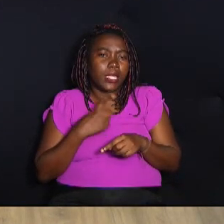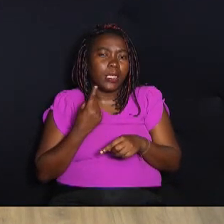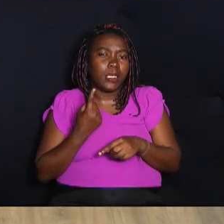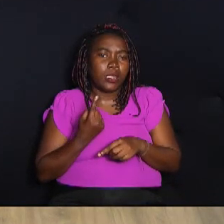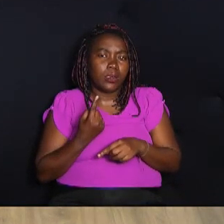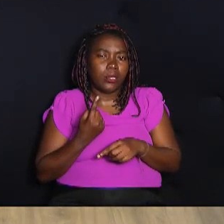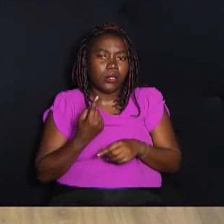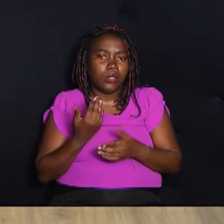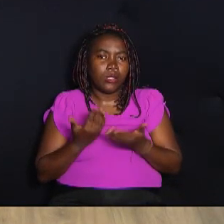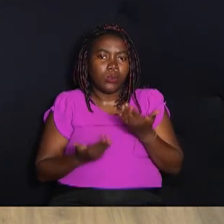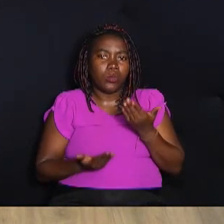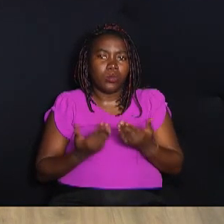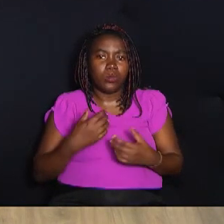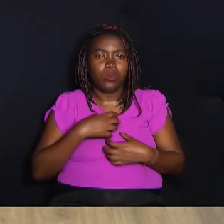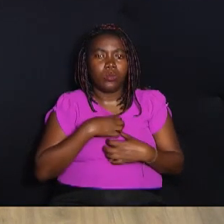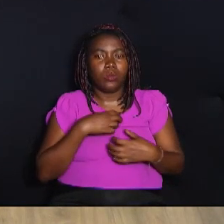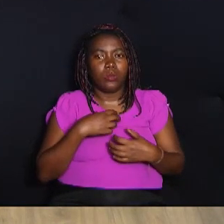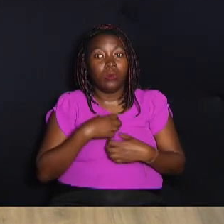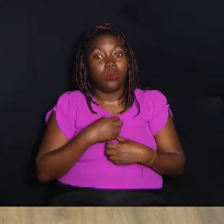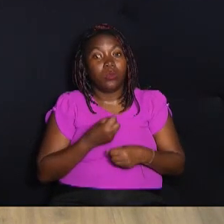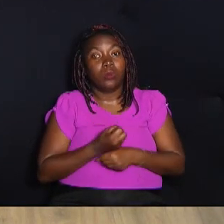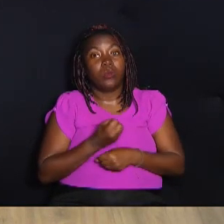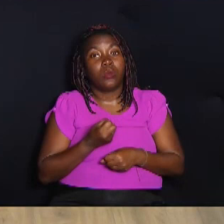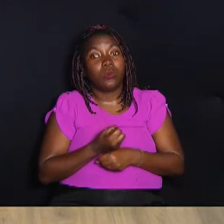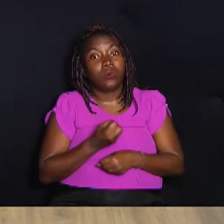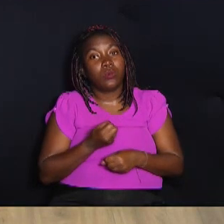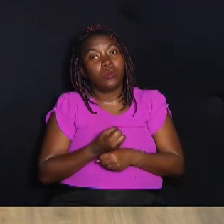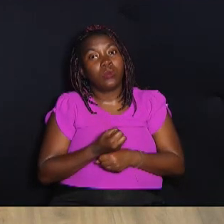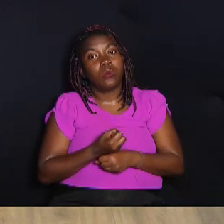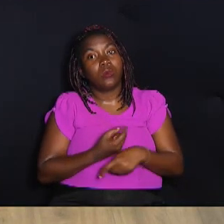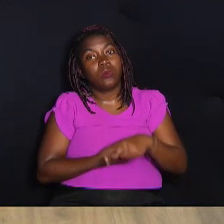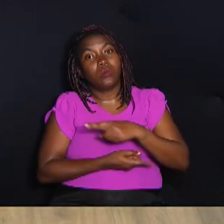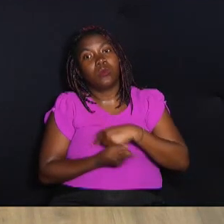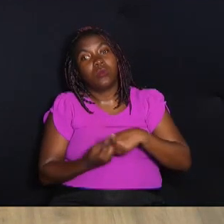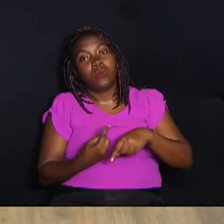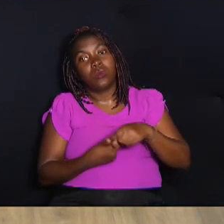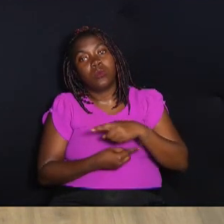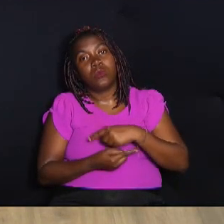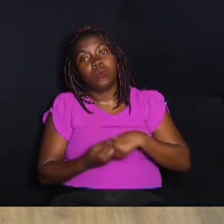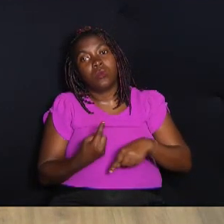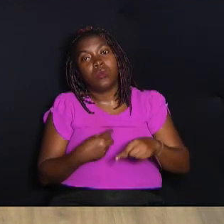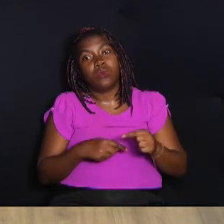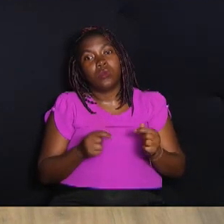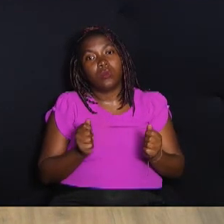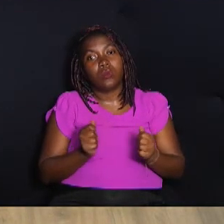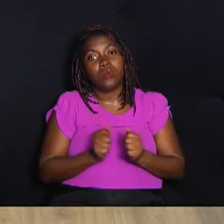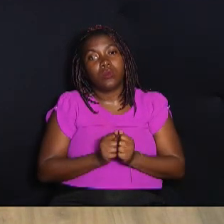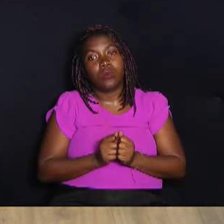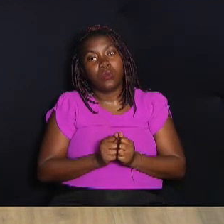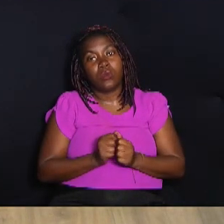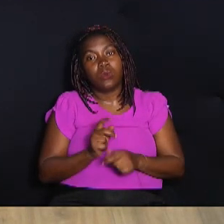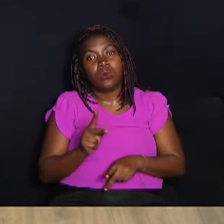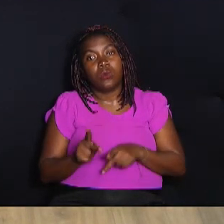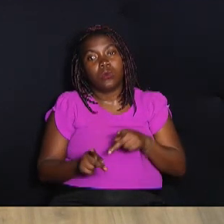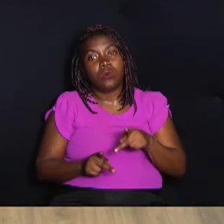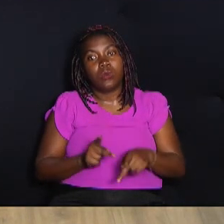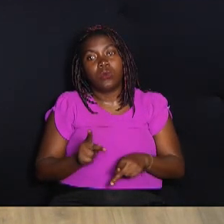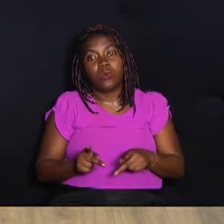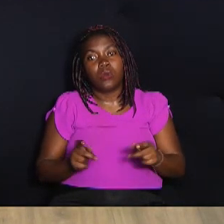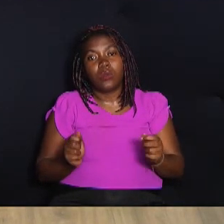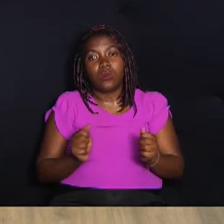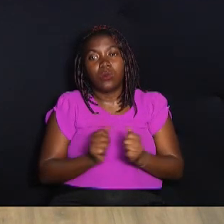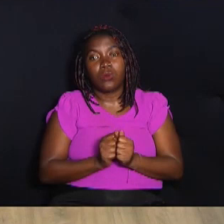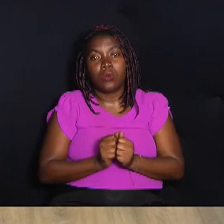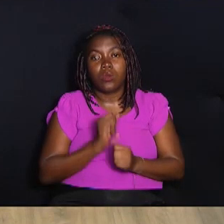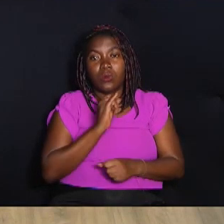um equilíbrio emocional, construir, né, uma relação com o nosso público, com as redes sociais,